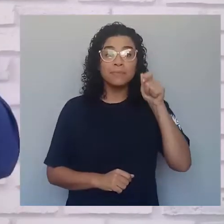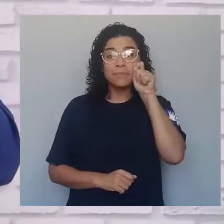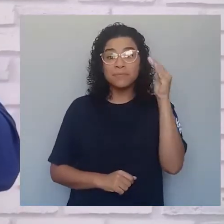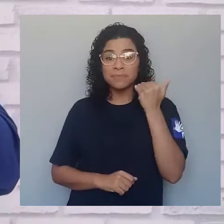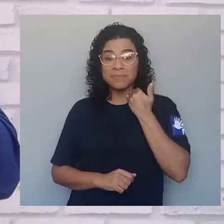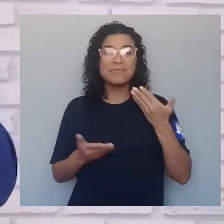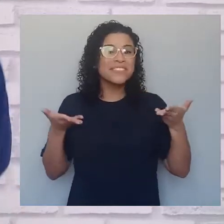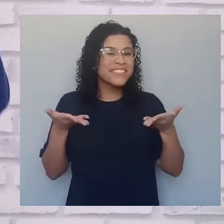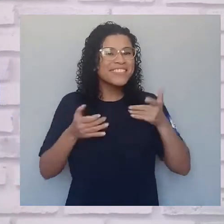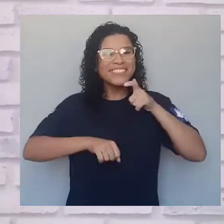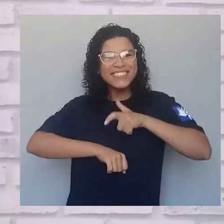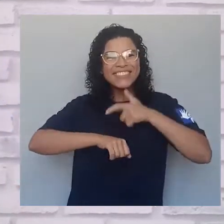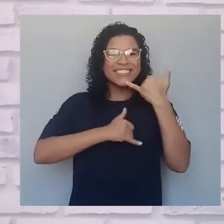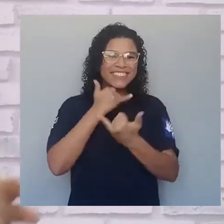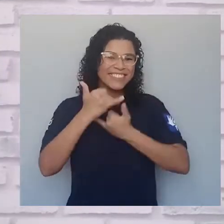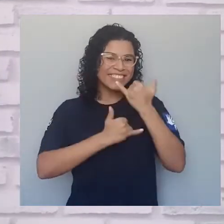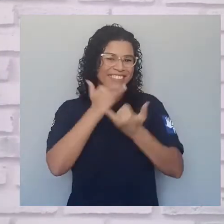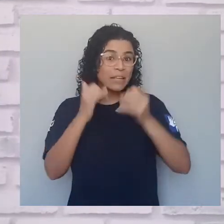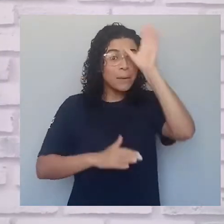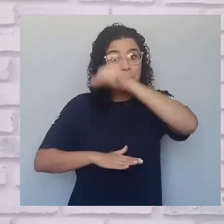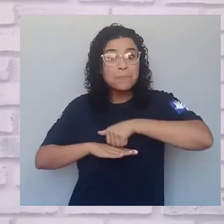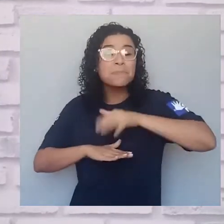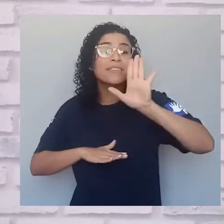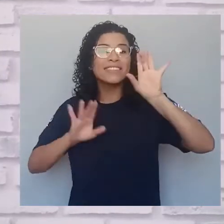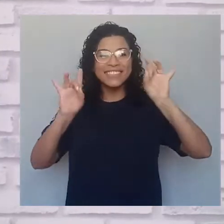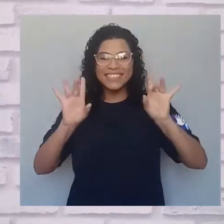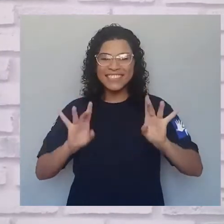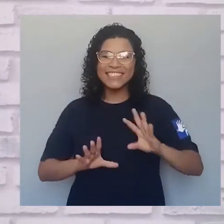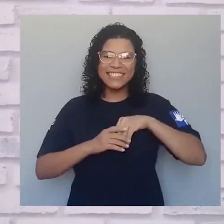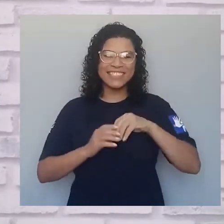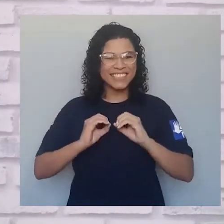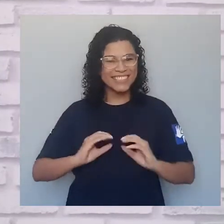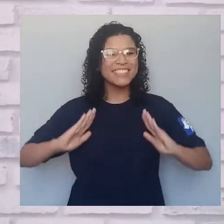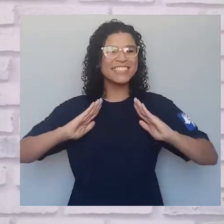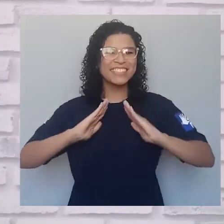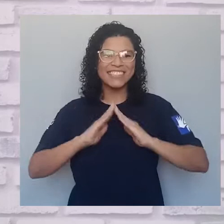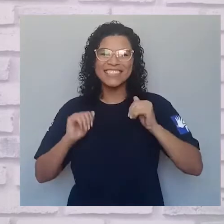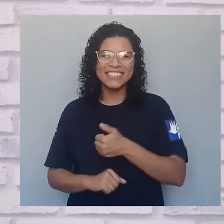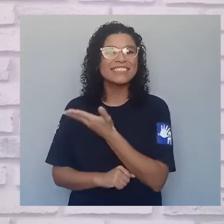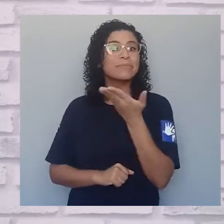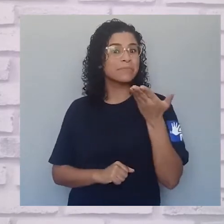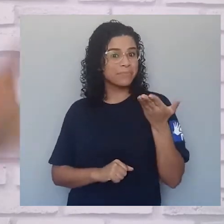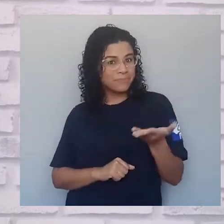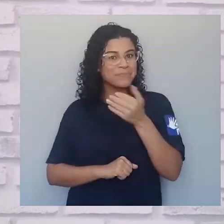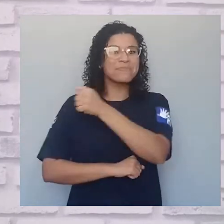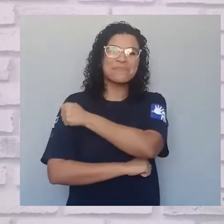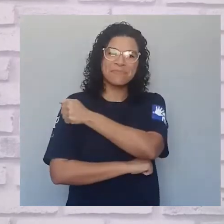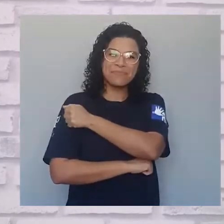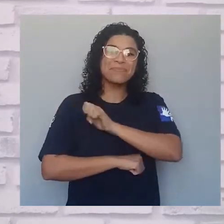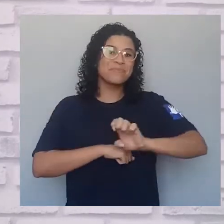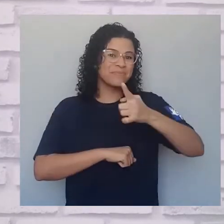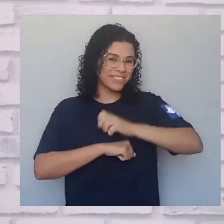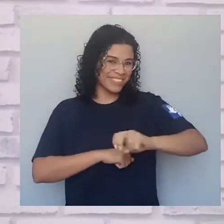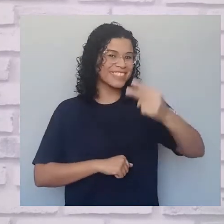Eu sou a professora Joyce e esse é o Brincando Que Se Aprende, cantinho especial dentro do programa Saberes em Casa, dedicado a